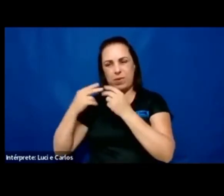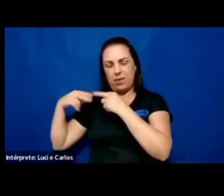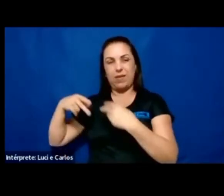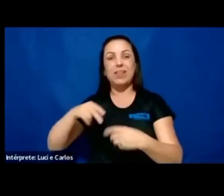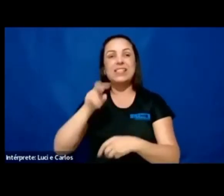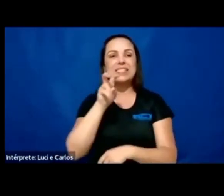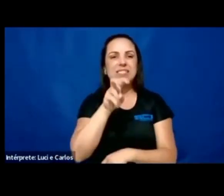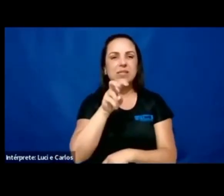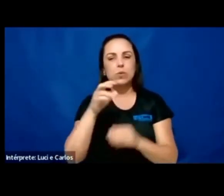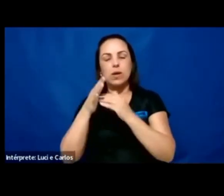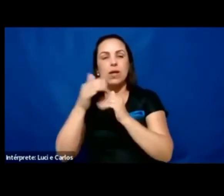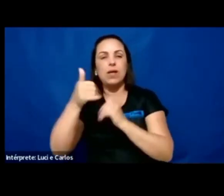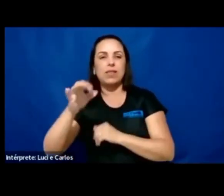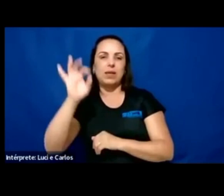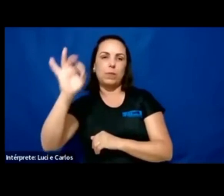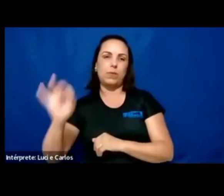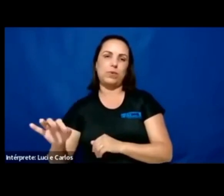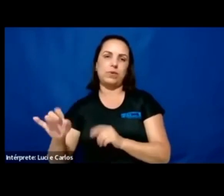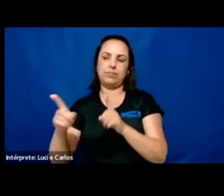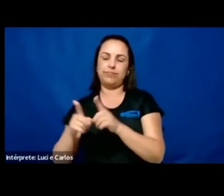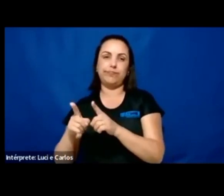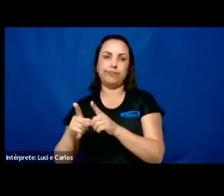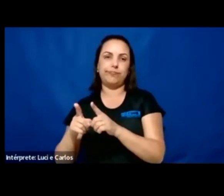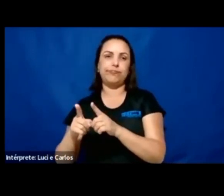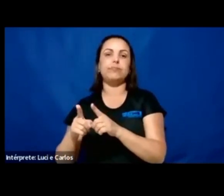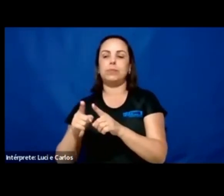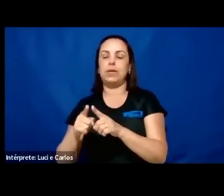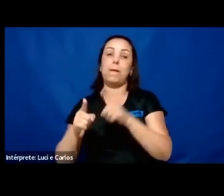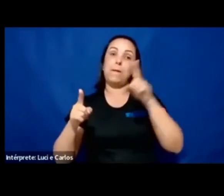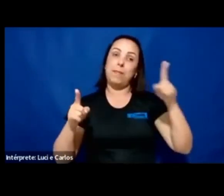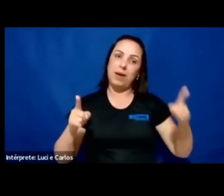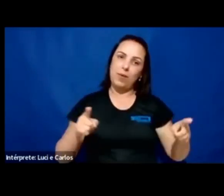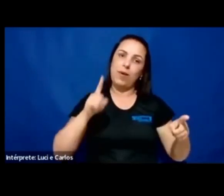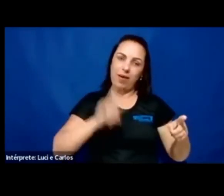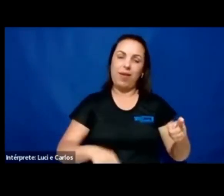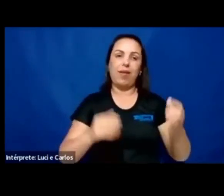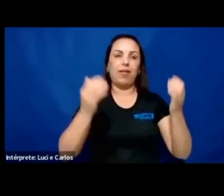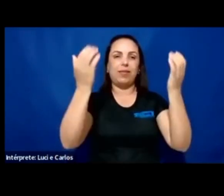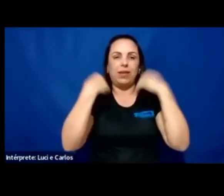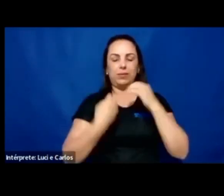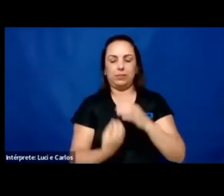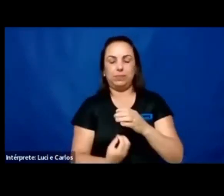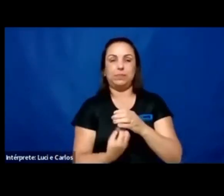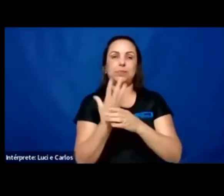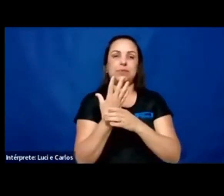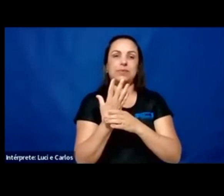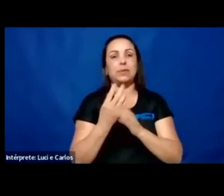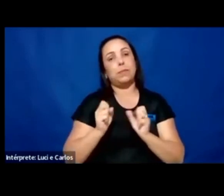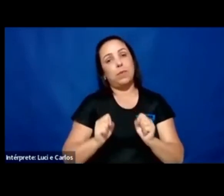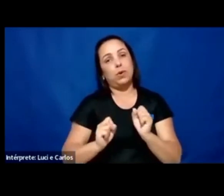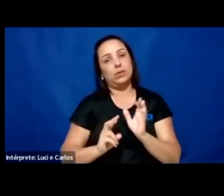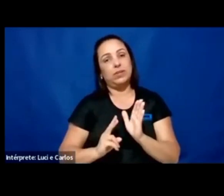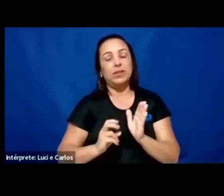15% dos cânceres são causados por vírus. Muita gente às vezes está com câncer e está com vírus. Por